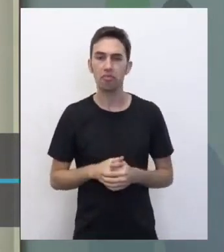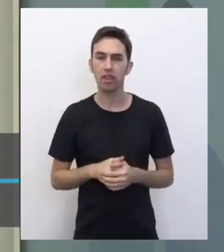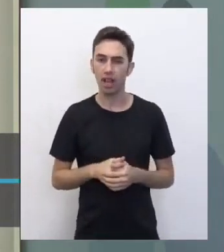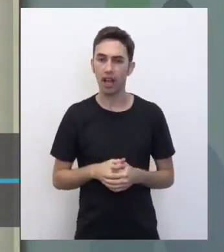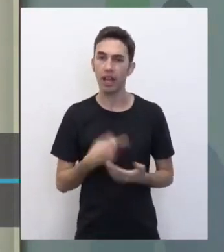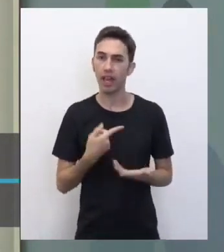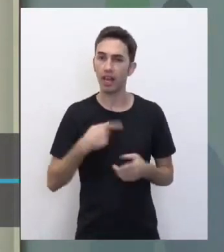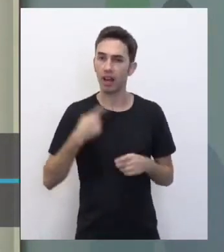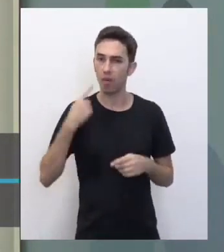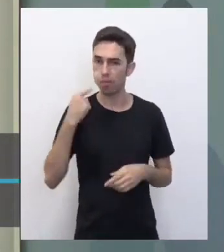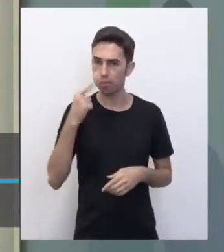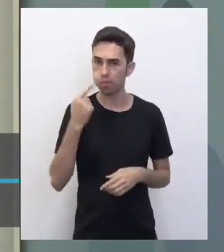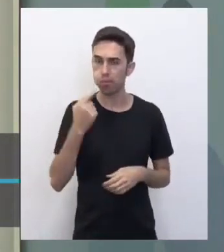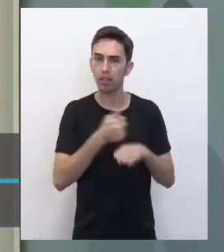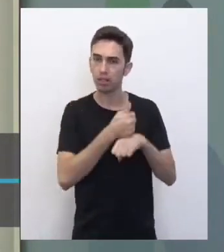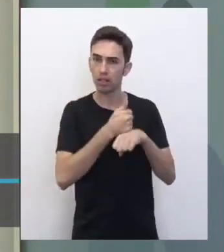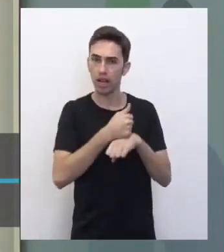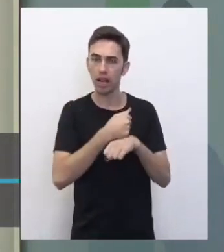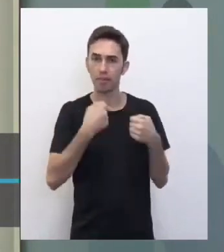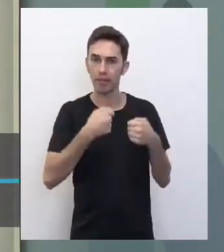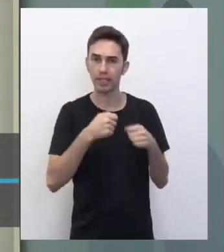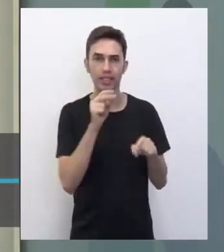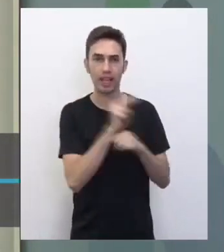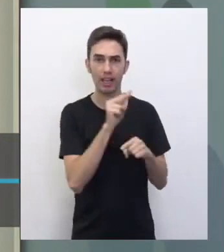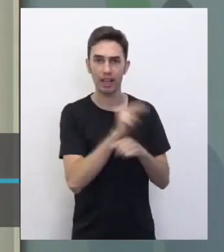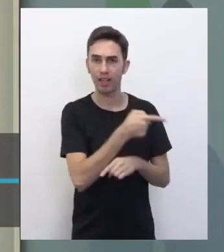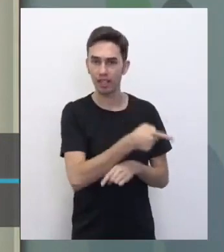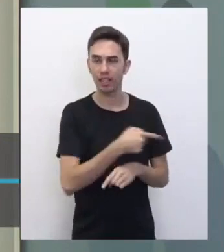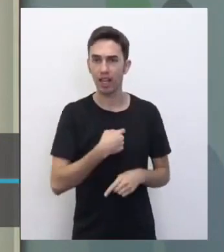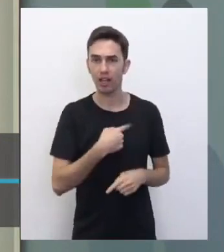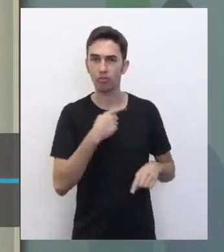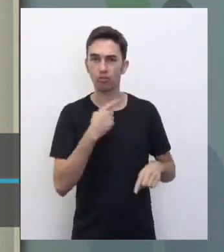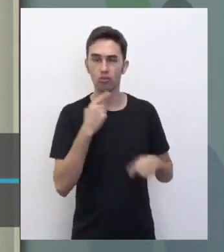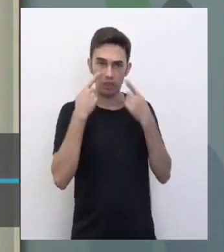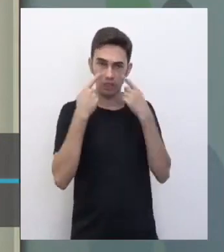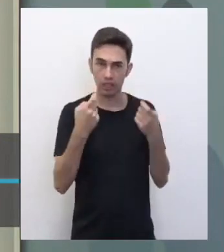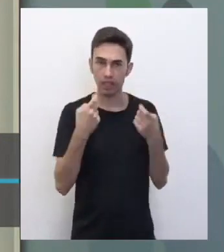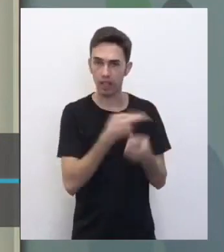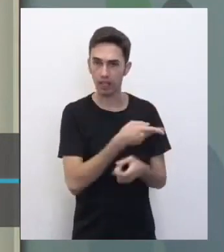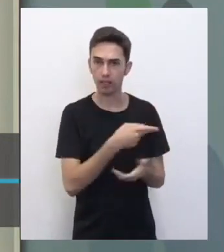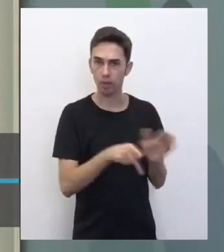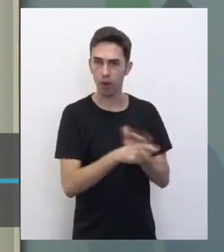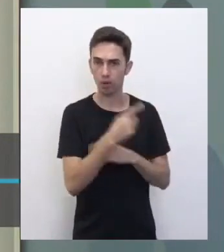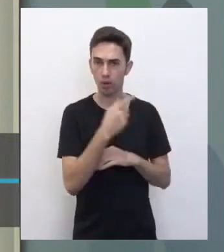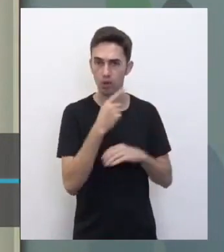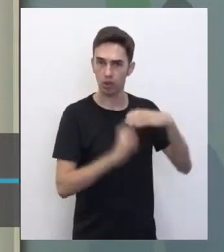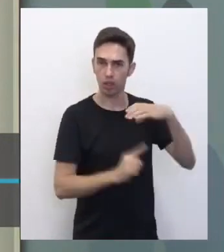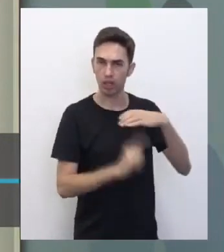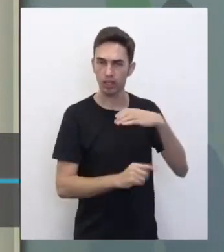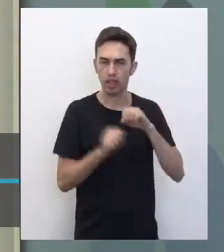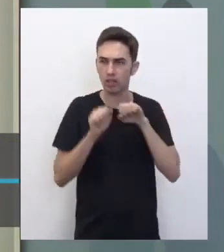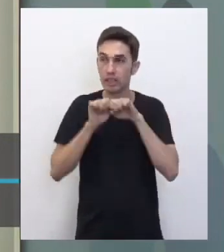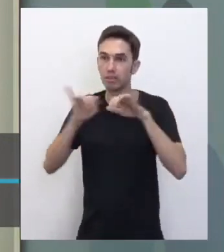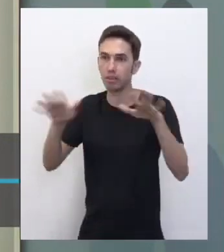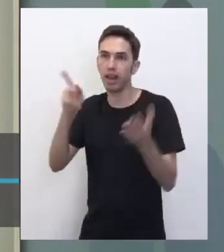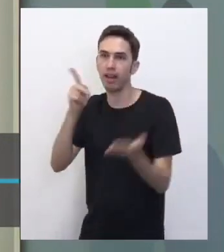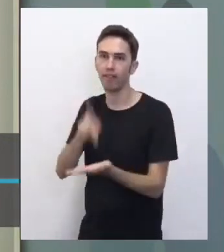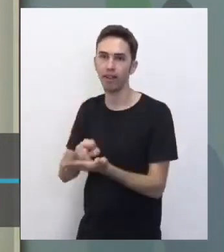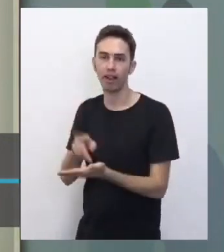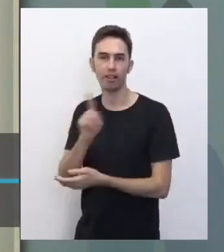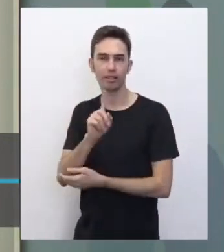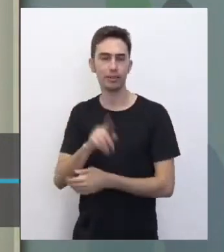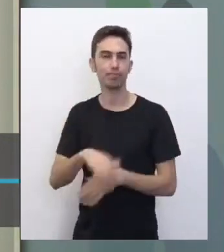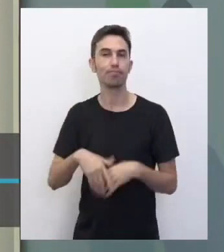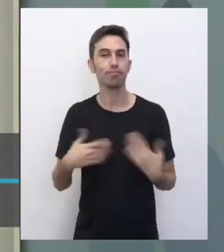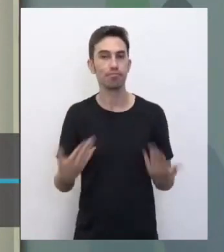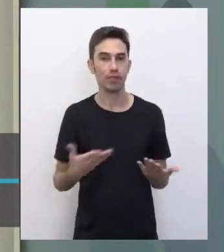como advogado, ele deve defender os interesses do seu cliente, né? E não espalhar a verdade. Um médico,